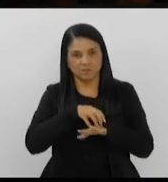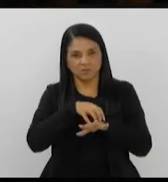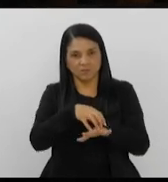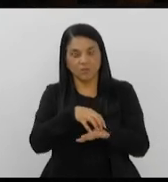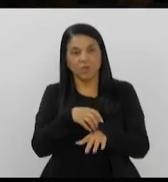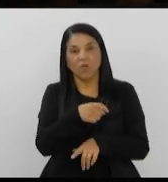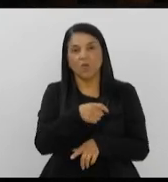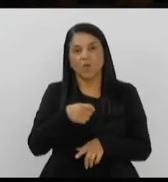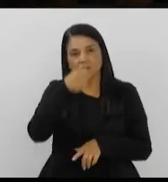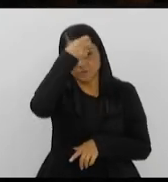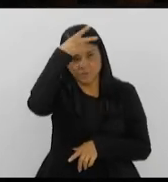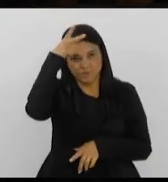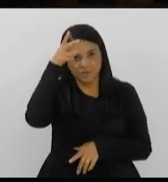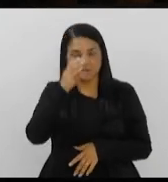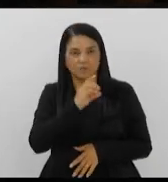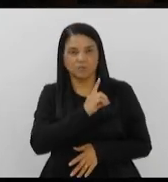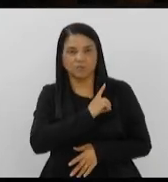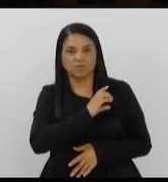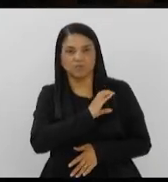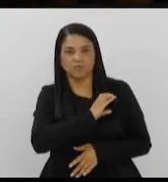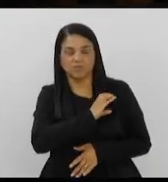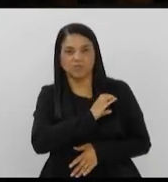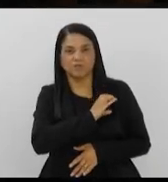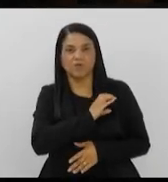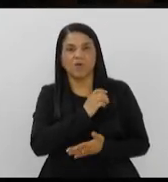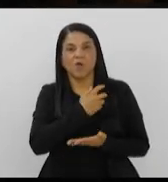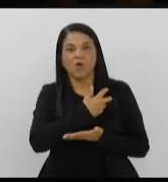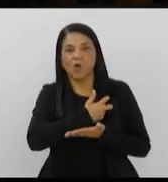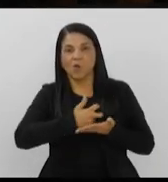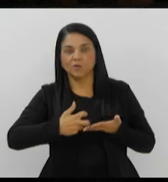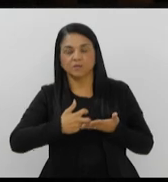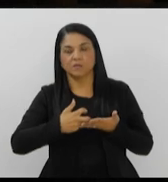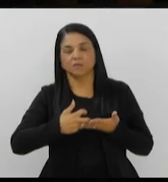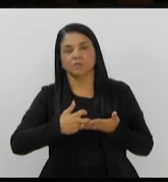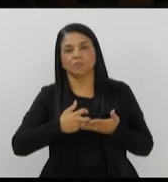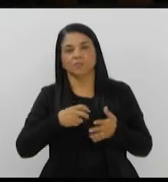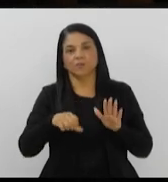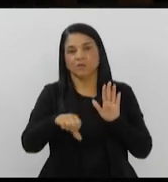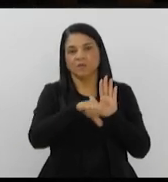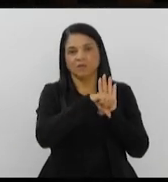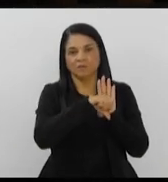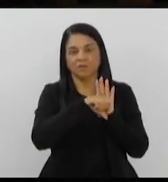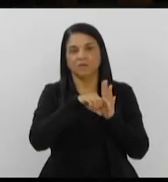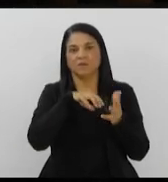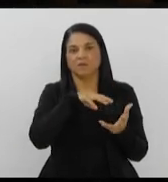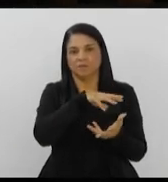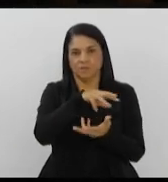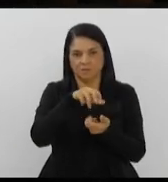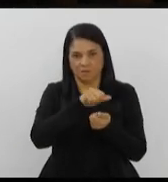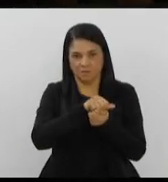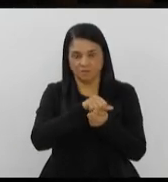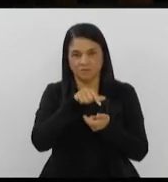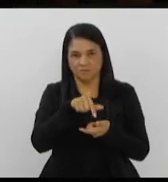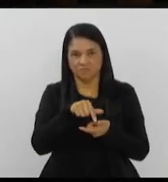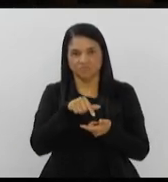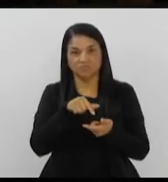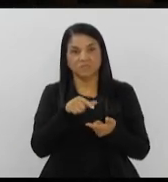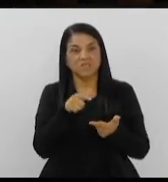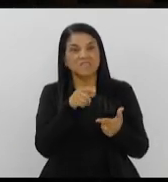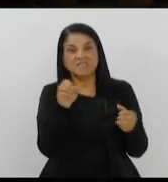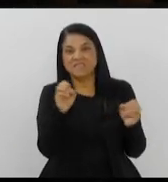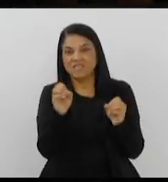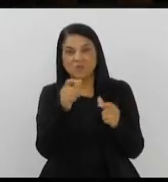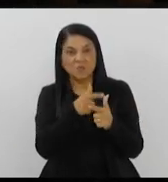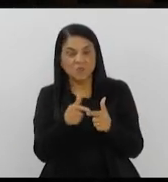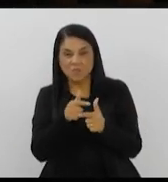de Caxias condenado por crimes ambientais. Desde então, nenhum problema da área de transporte do